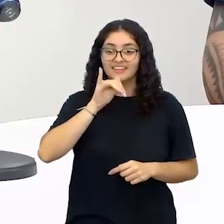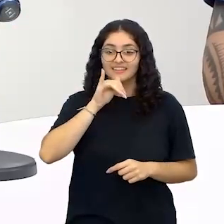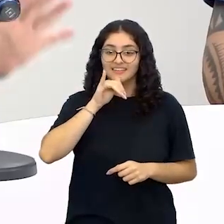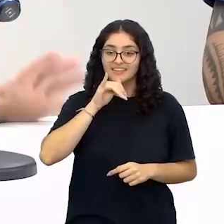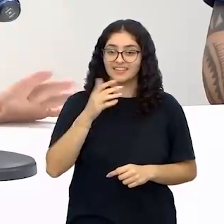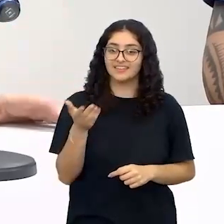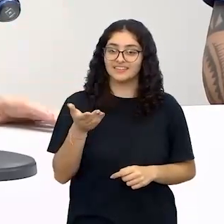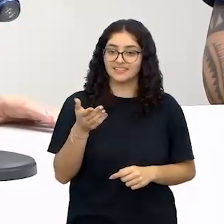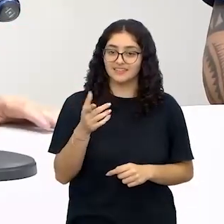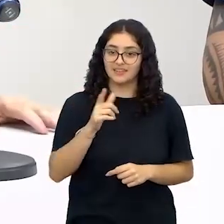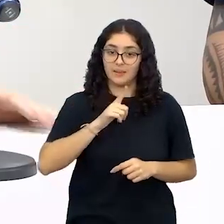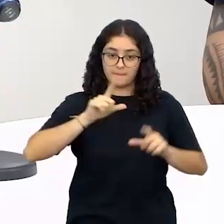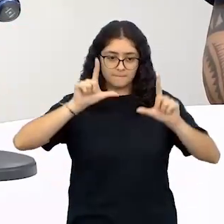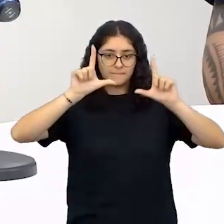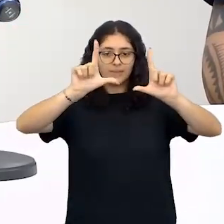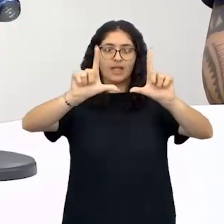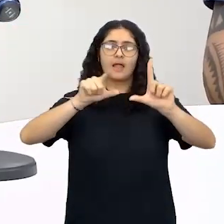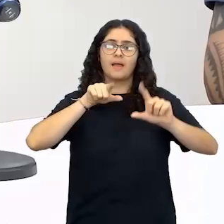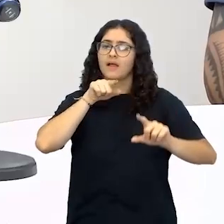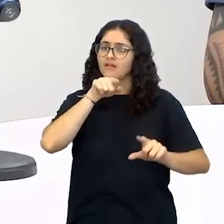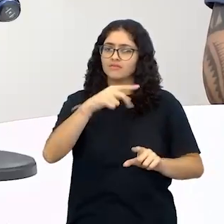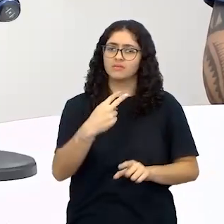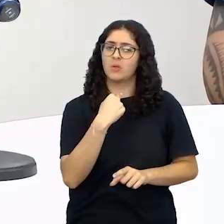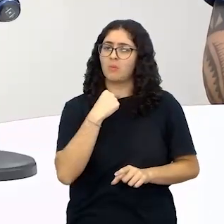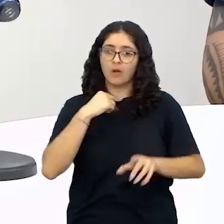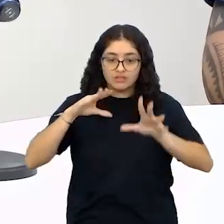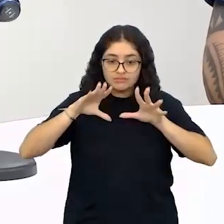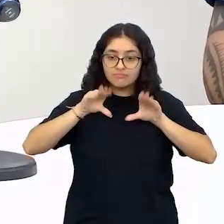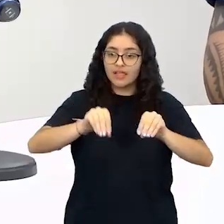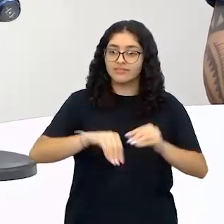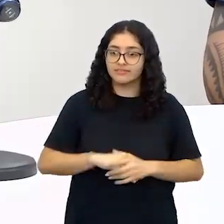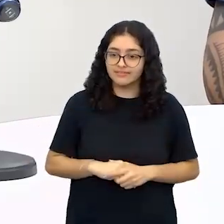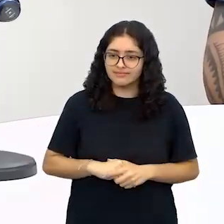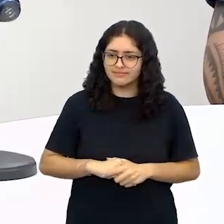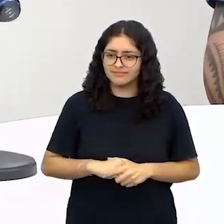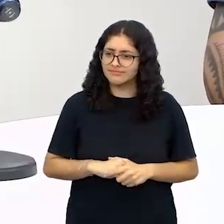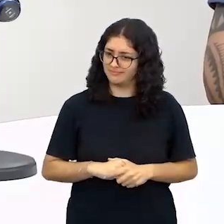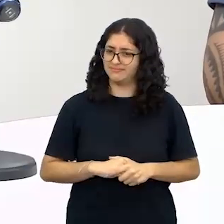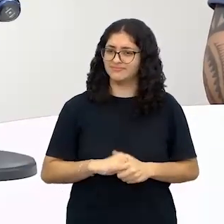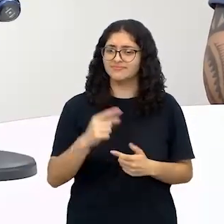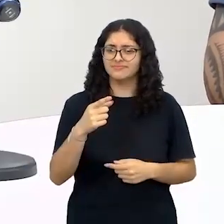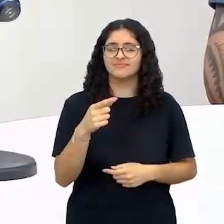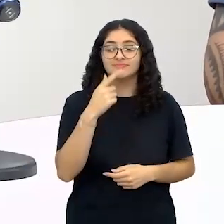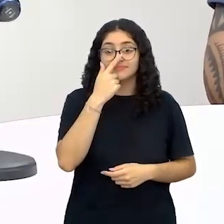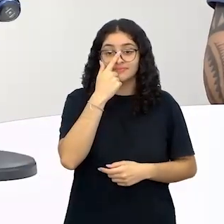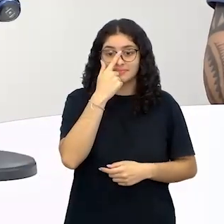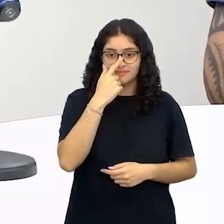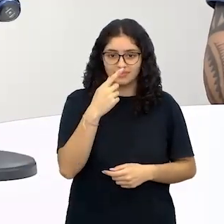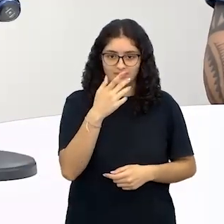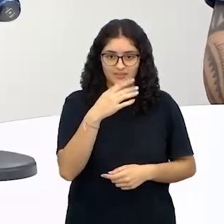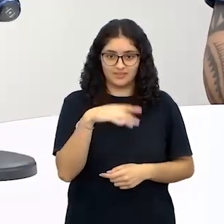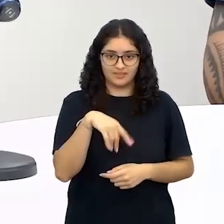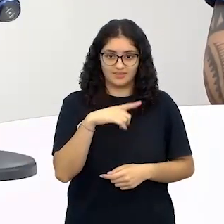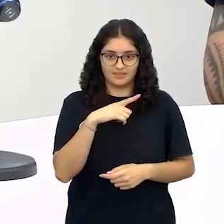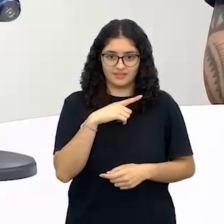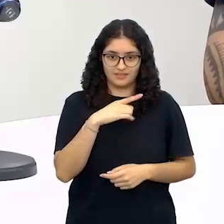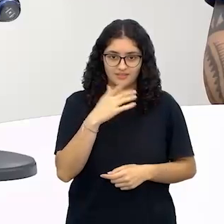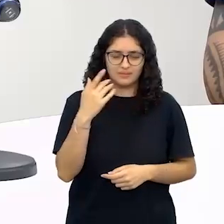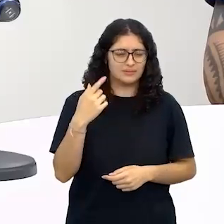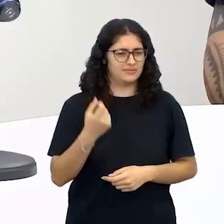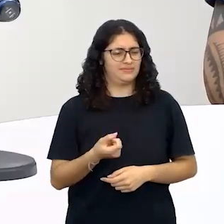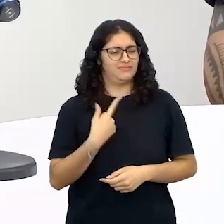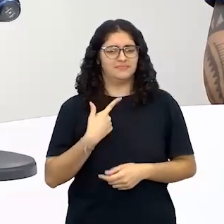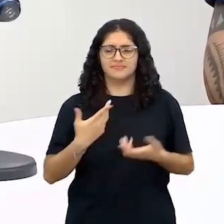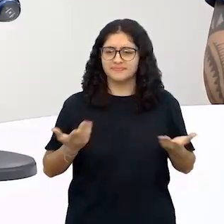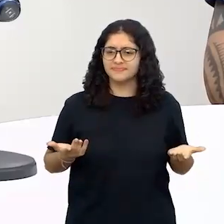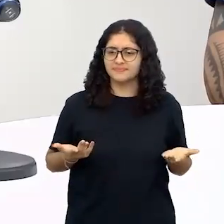de uma placa escrita assim, proibido tocar. Gente, todo mundo vai ter urticária,